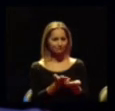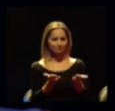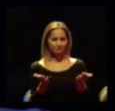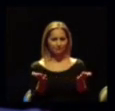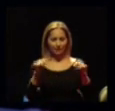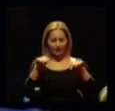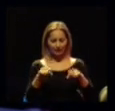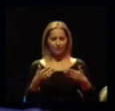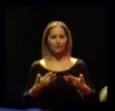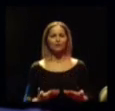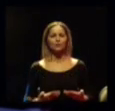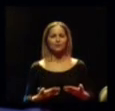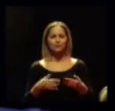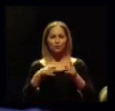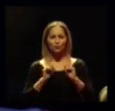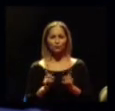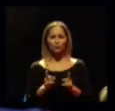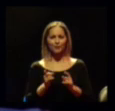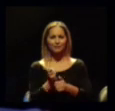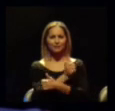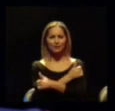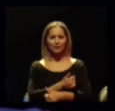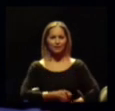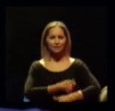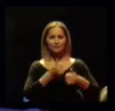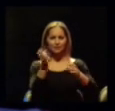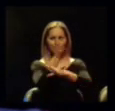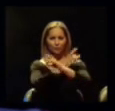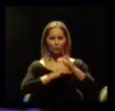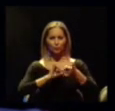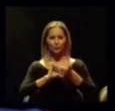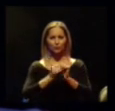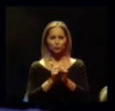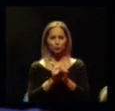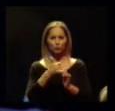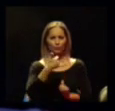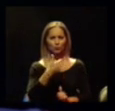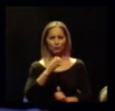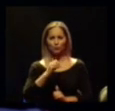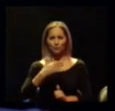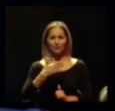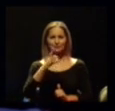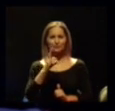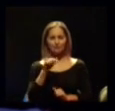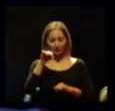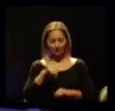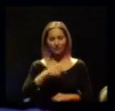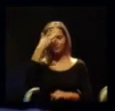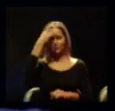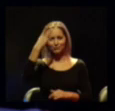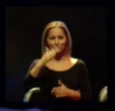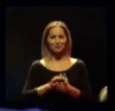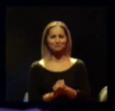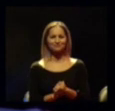Aqui e agora começa a Cidade Europeia do Desporto 2016 em Setúbal.